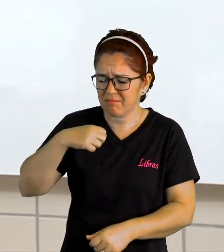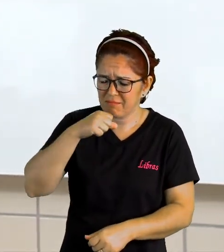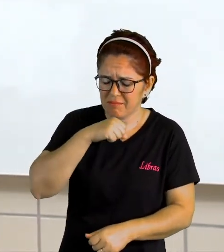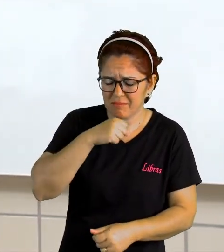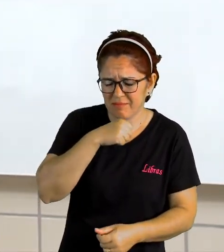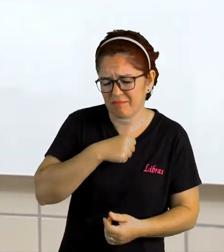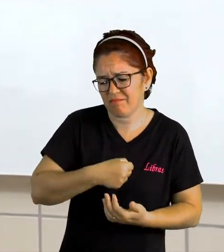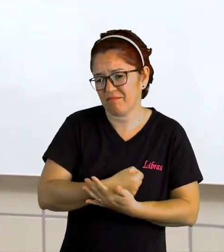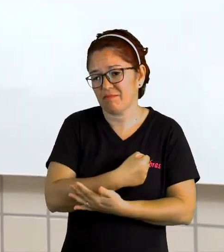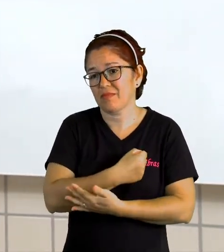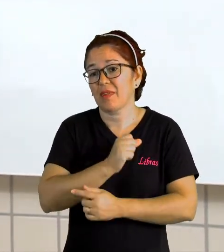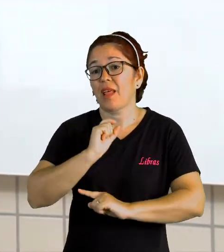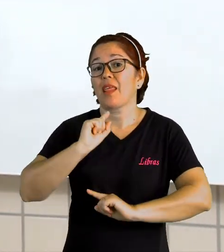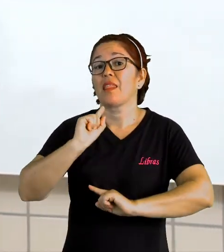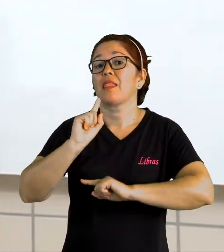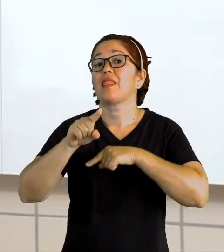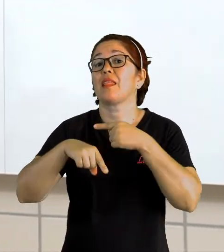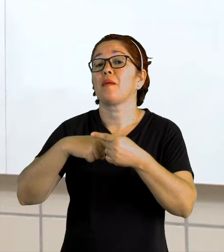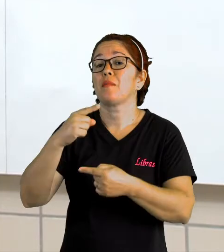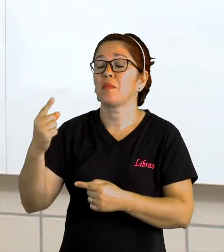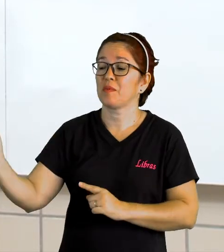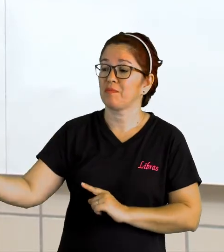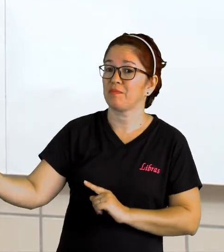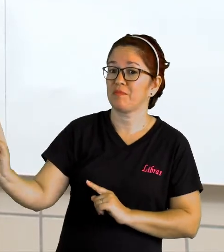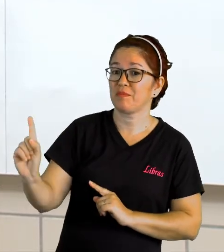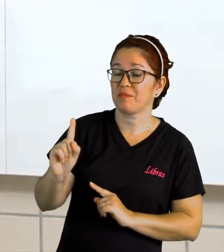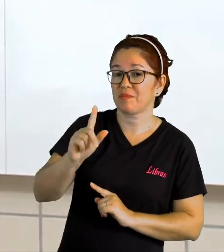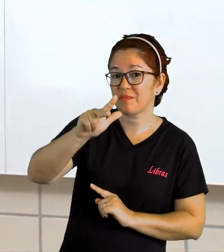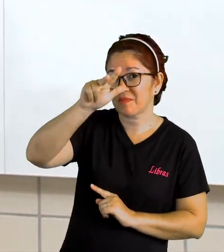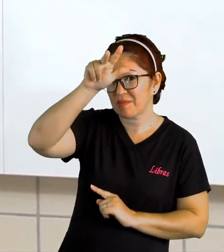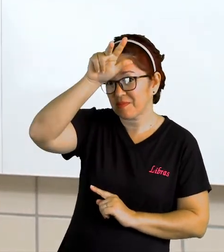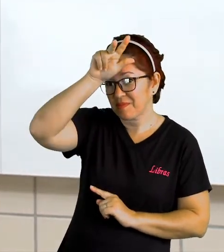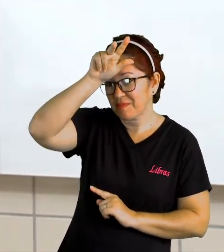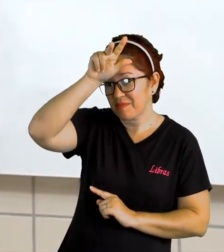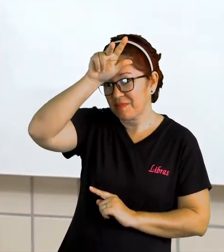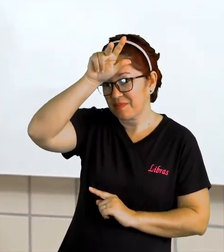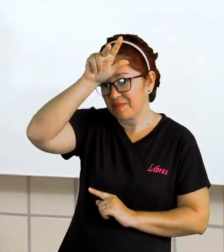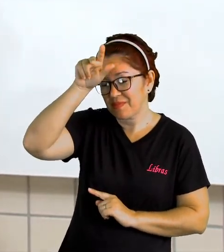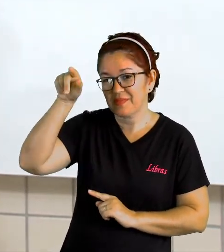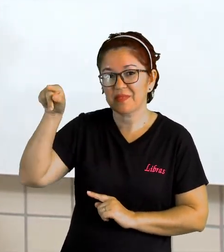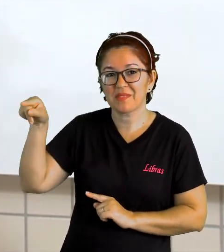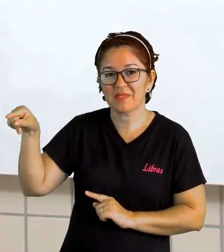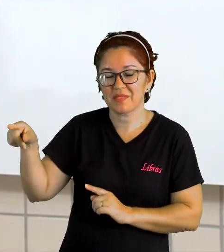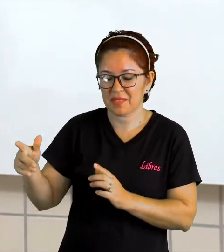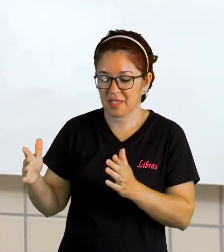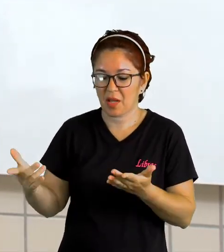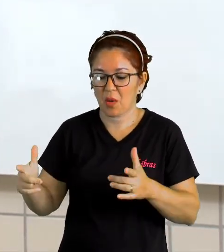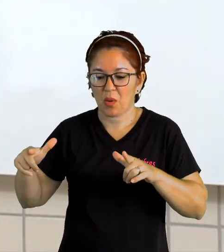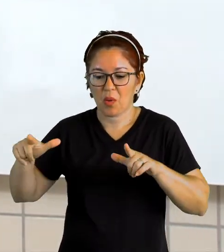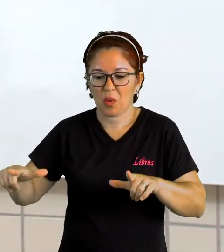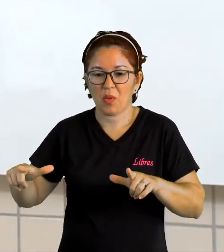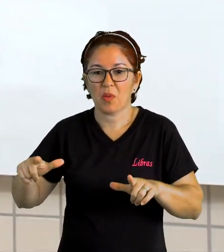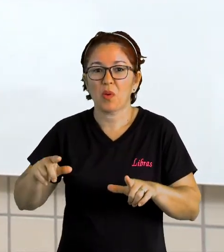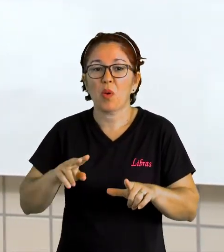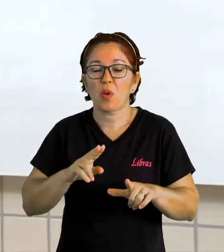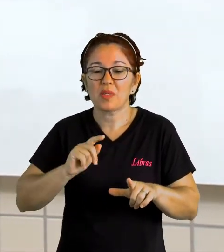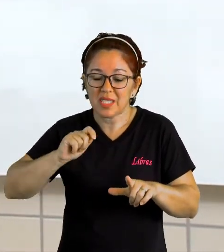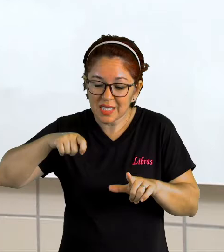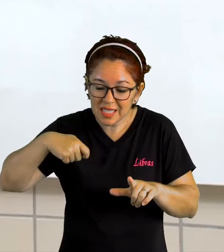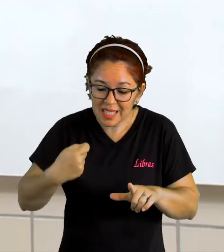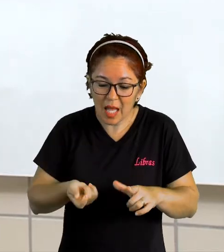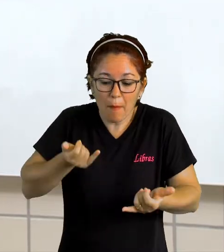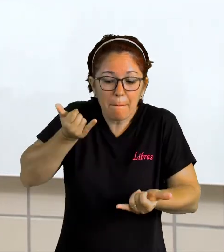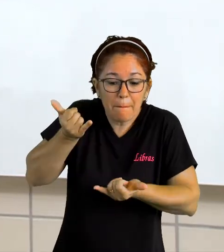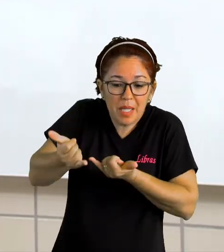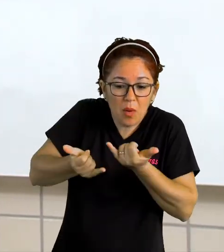velha. E de repente o Cebolinha aparece justamente com o que na mão? Com o jogo da velha. Então dá para entender que ele apanhou da Mônica